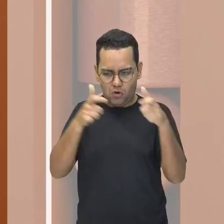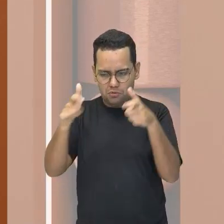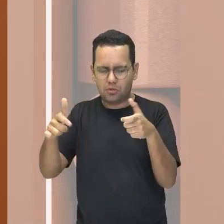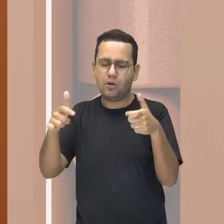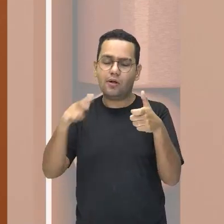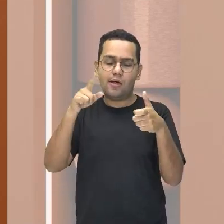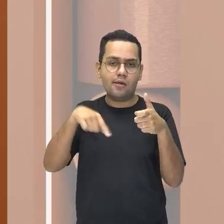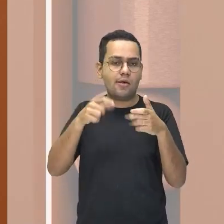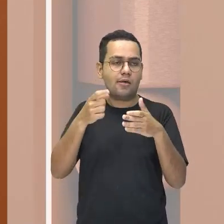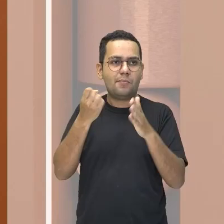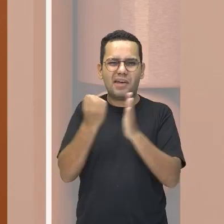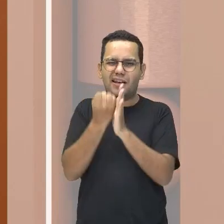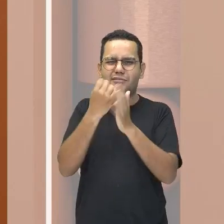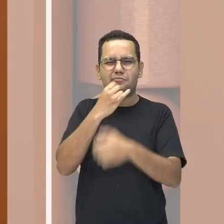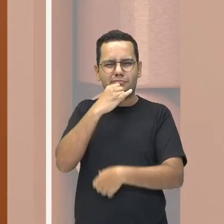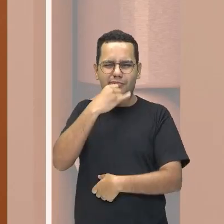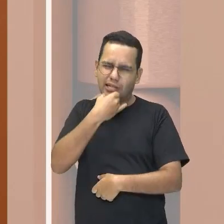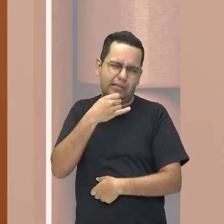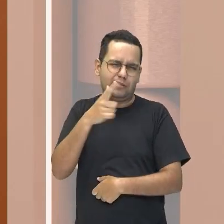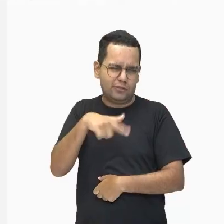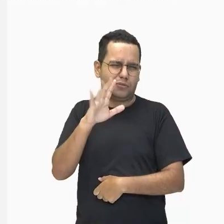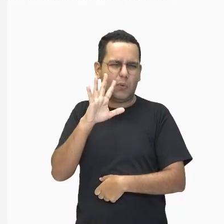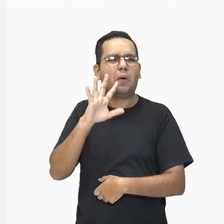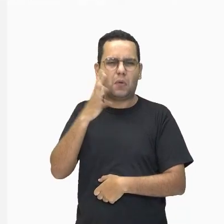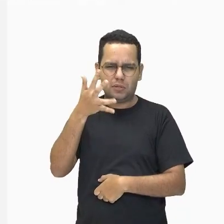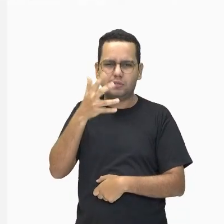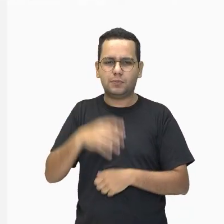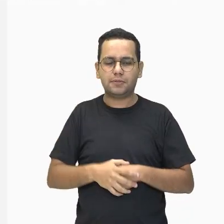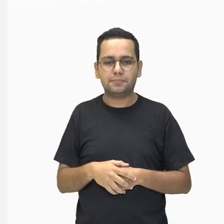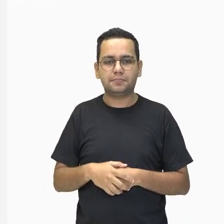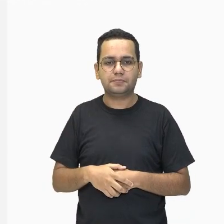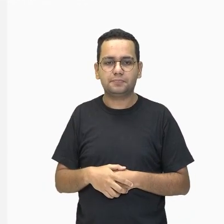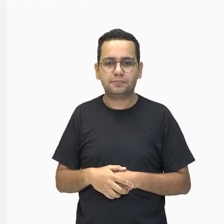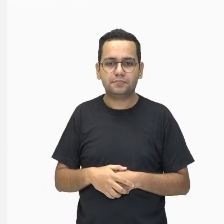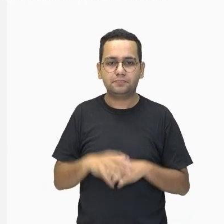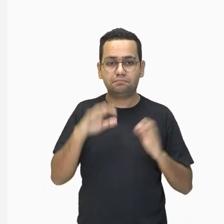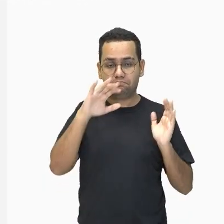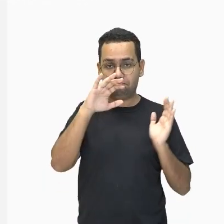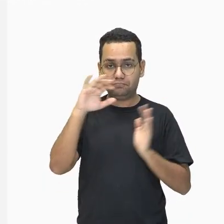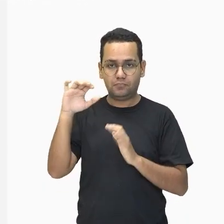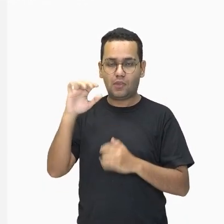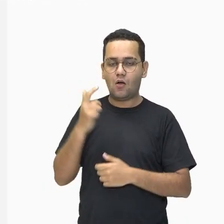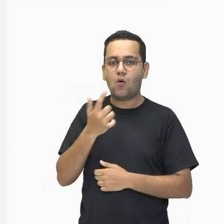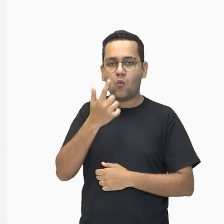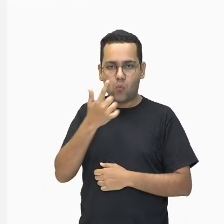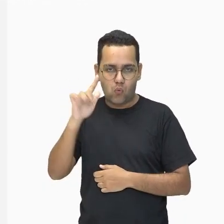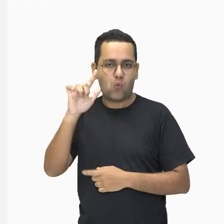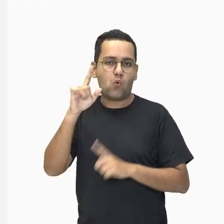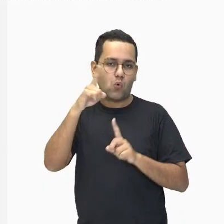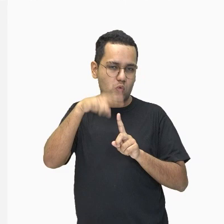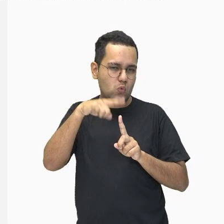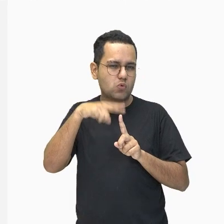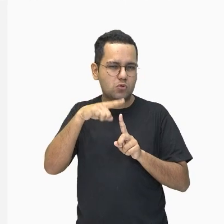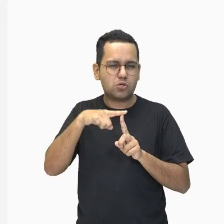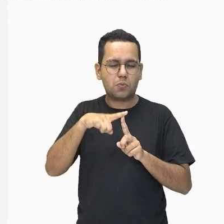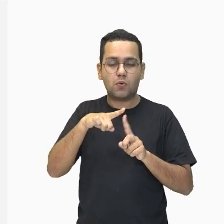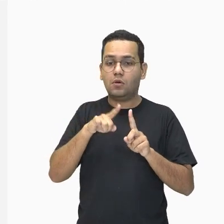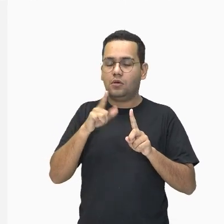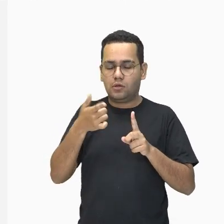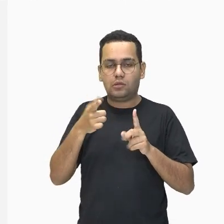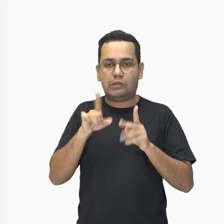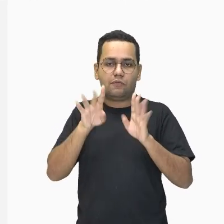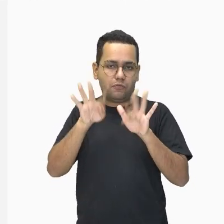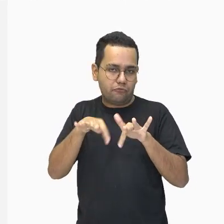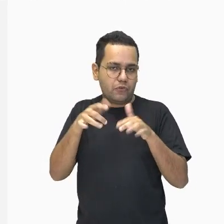história da humanidade. Vamos adiante com o texto, agora conhecer uma outra situação que aconteceu, que forçou ali o fim da Segunda Guerra